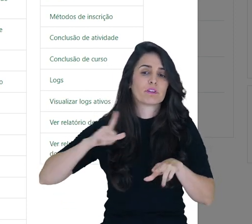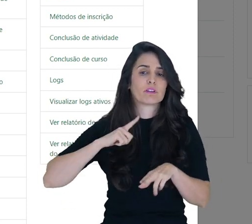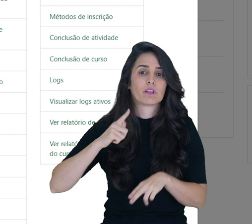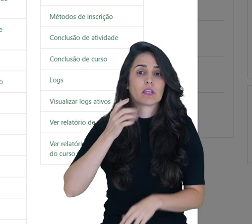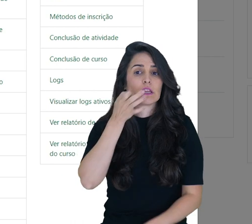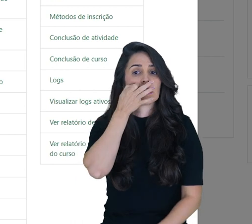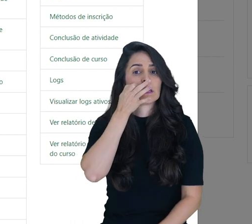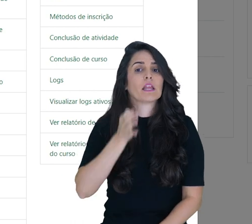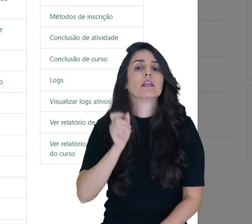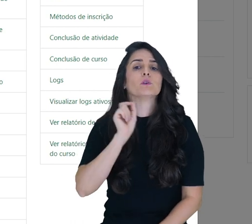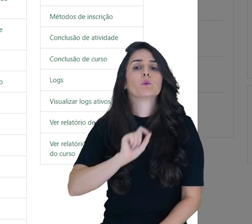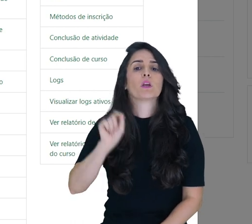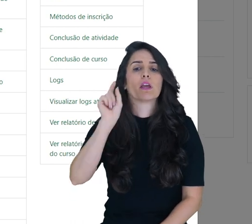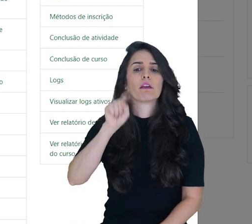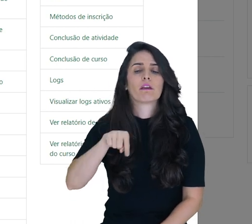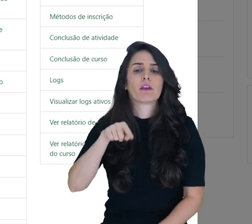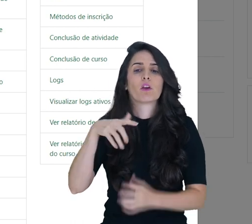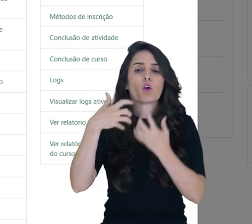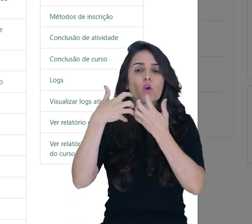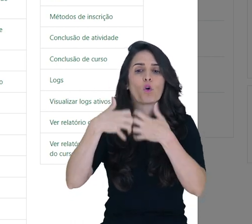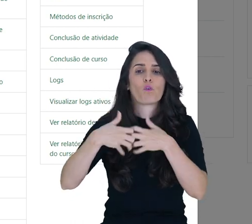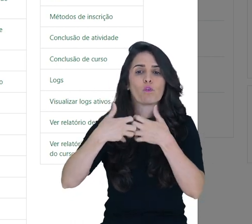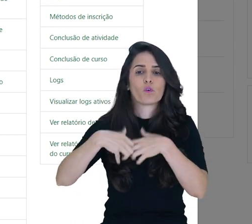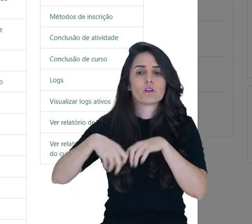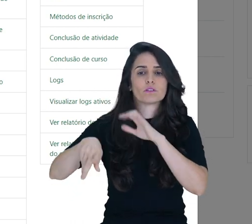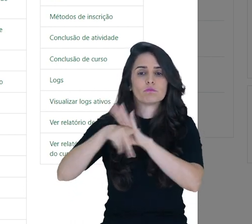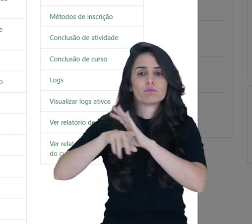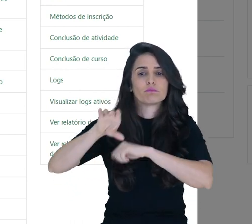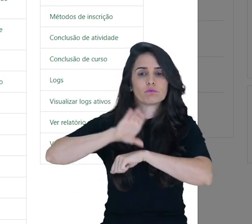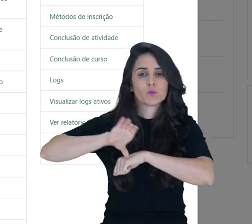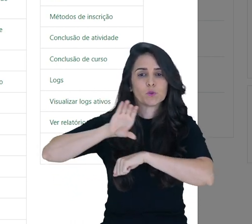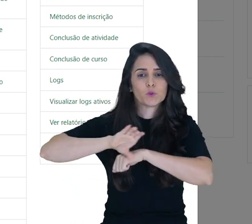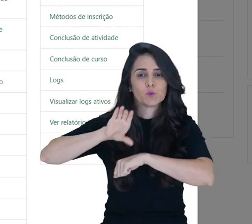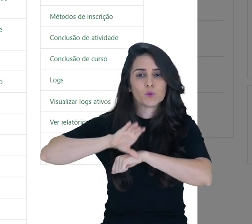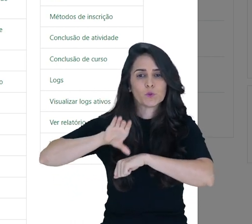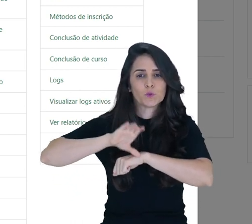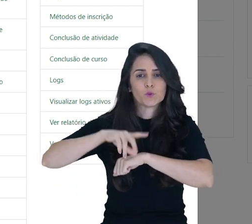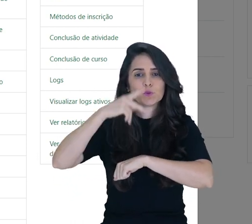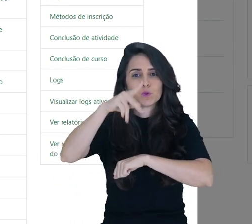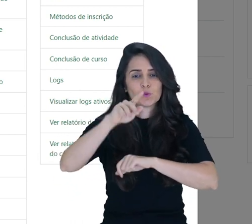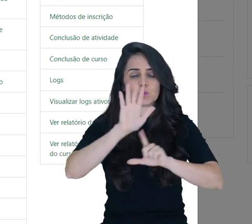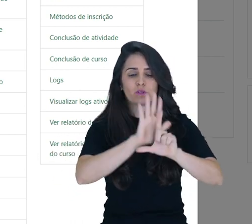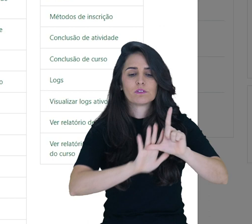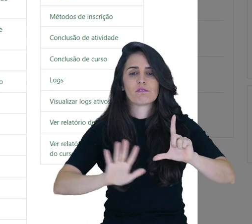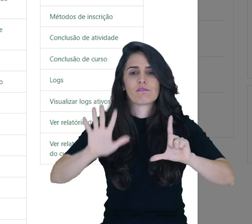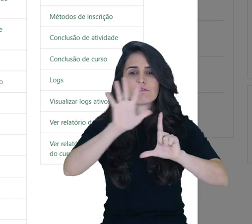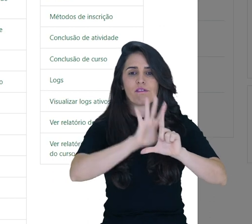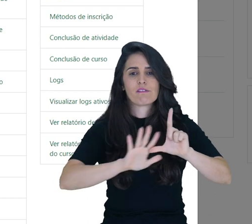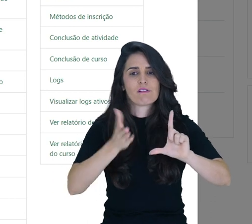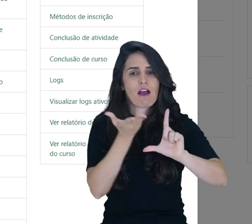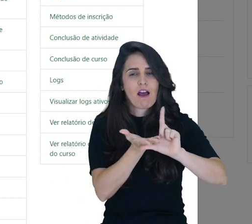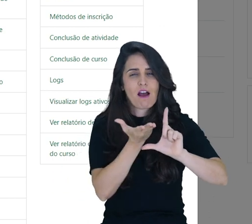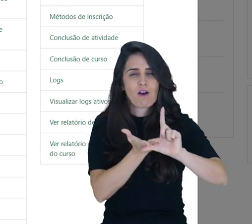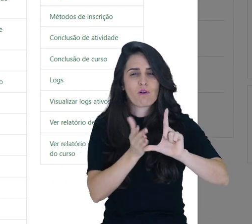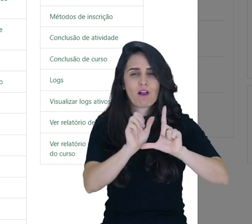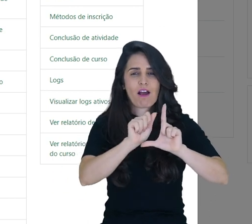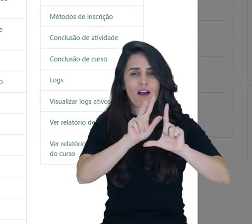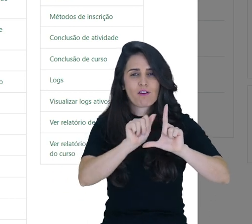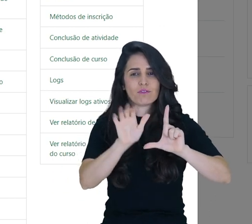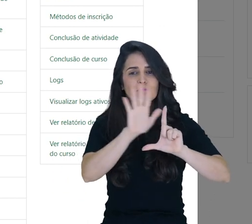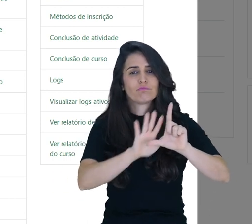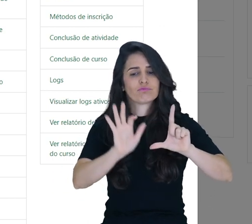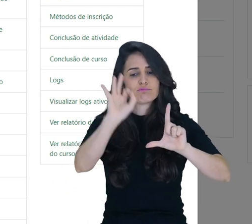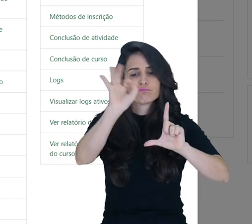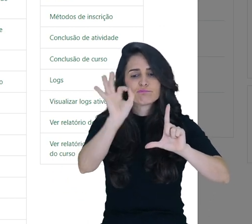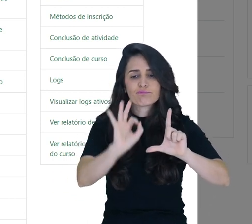nos interessa aqui é a configuração do curso ou seja configuração da sua sala virtual então o que que é